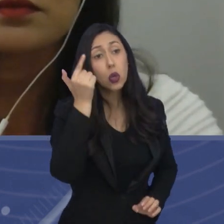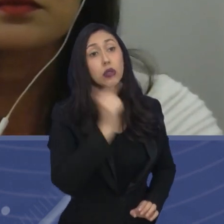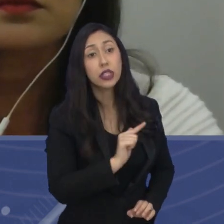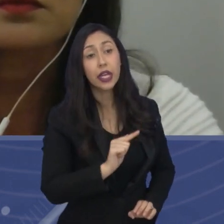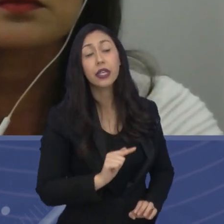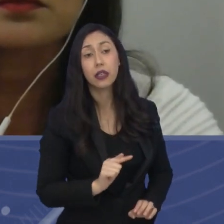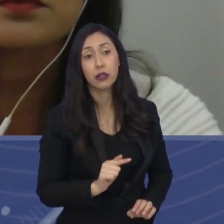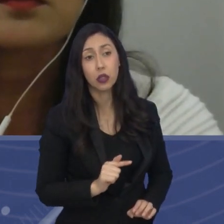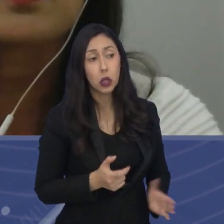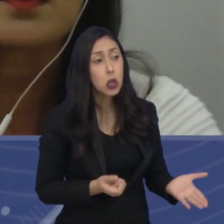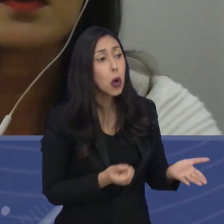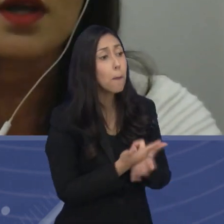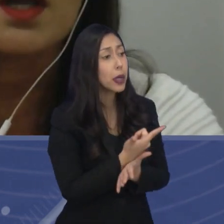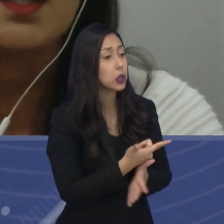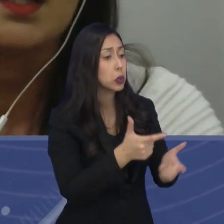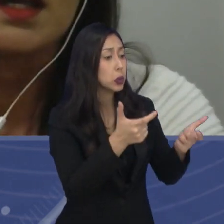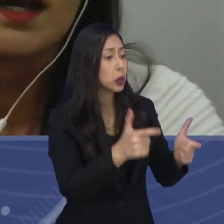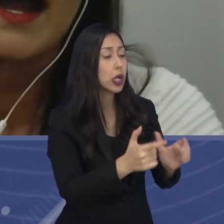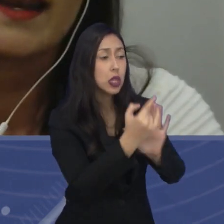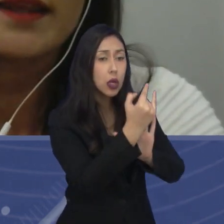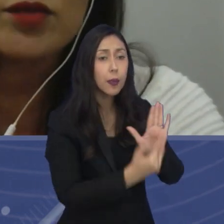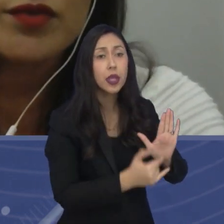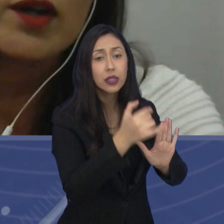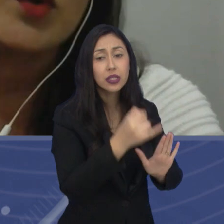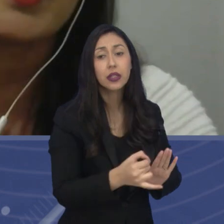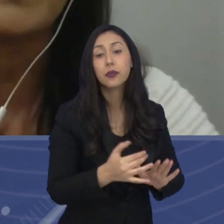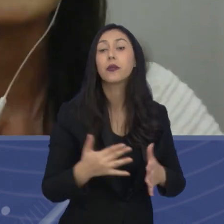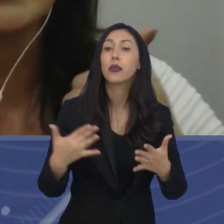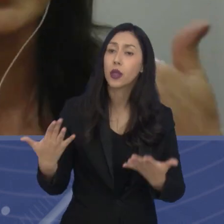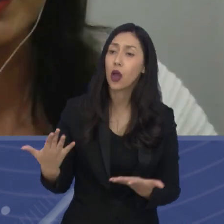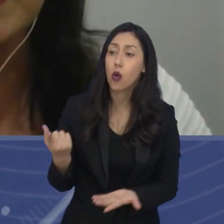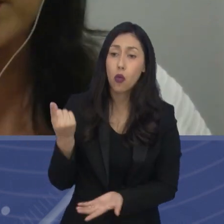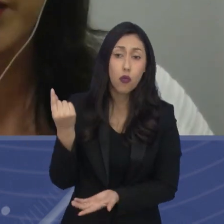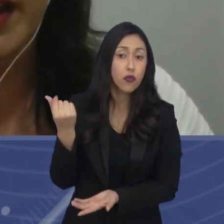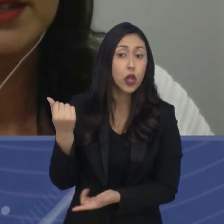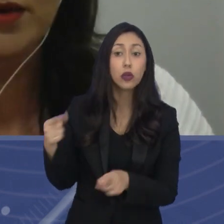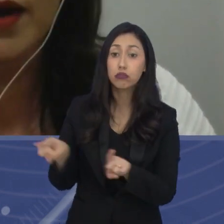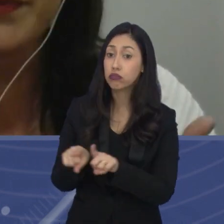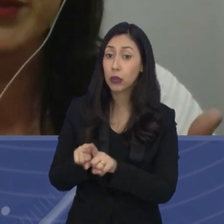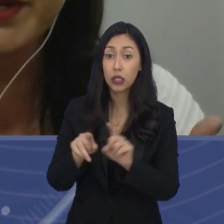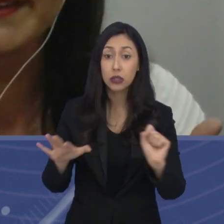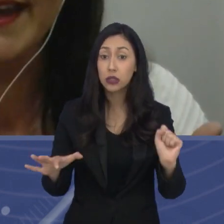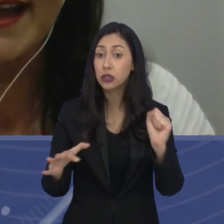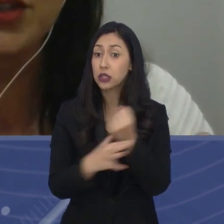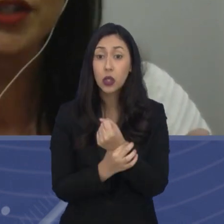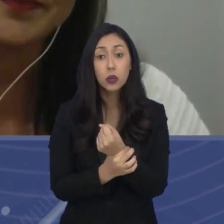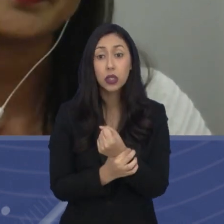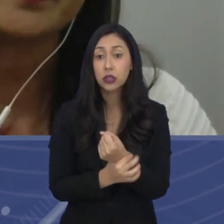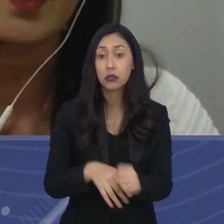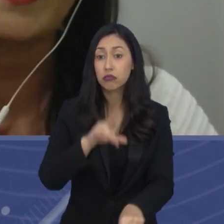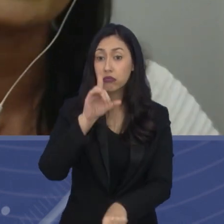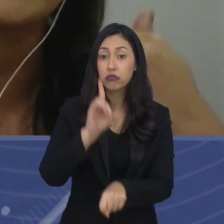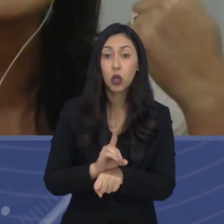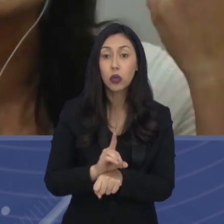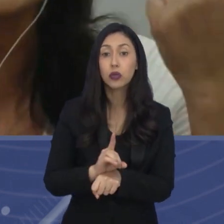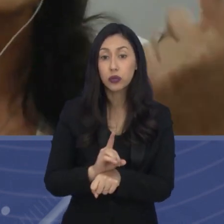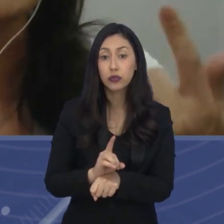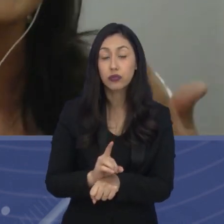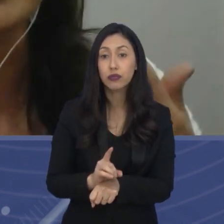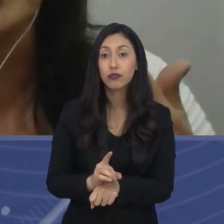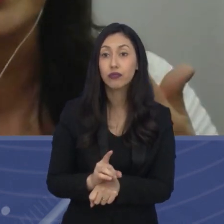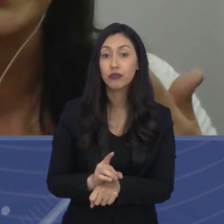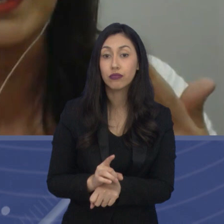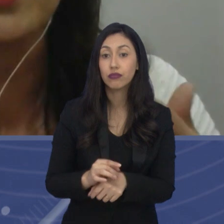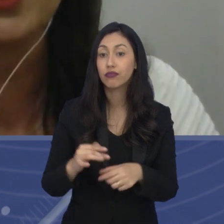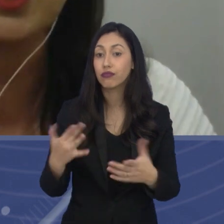um loteamento regular. Além do valor, a segurança com relação à propriedade, a